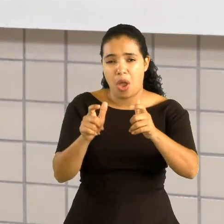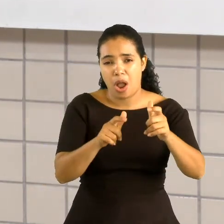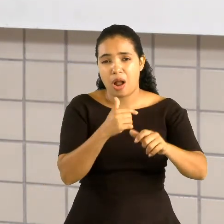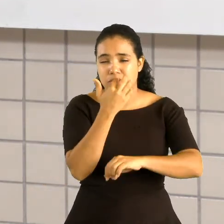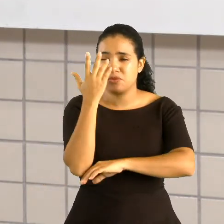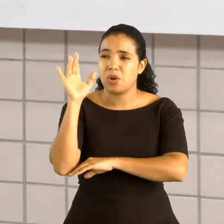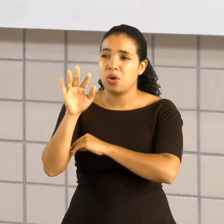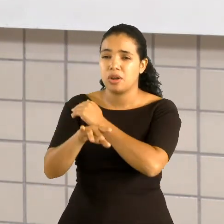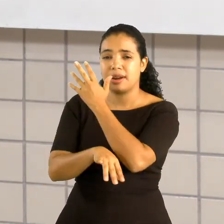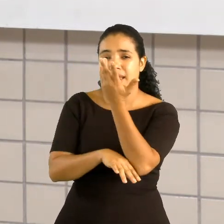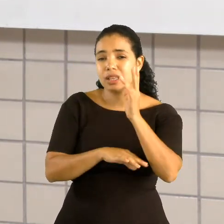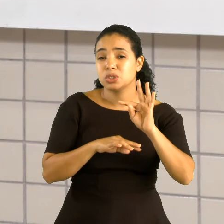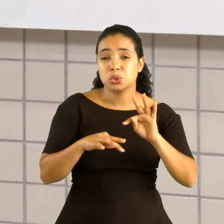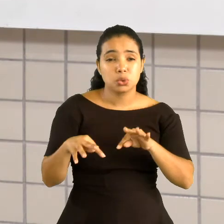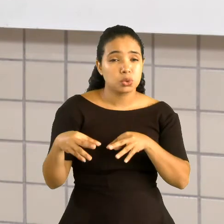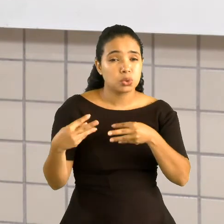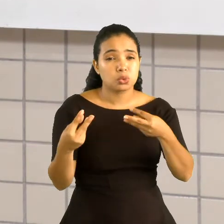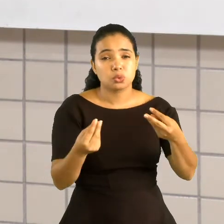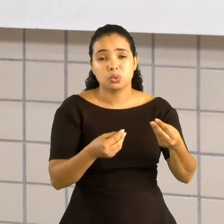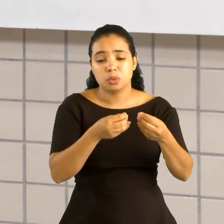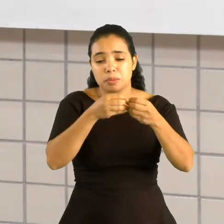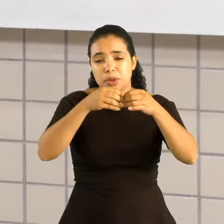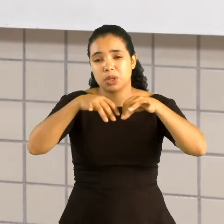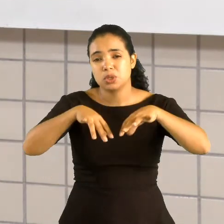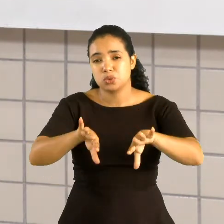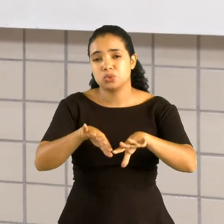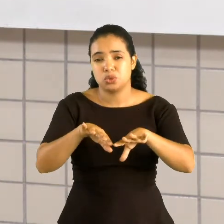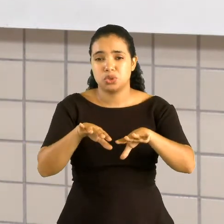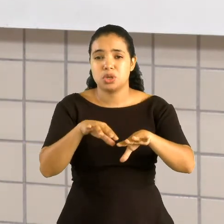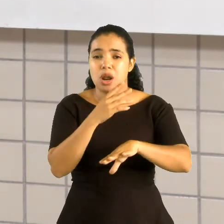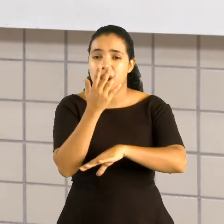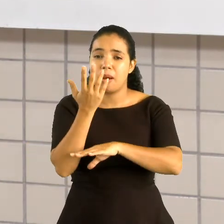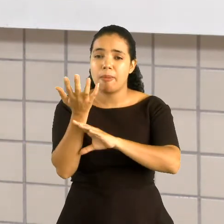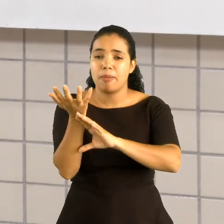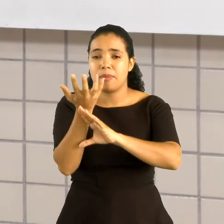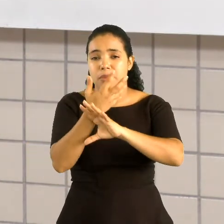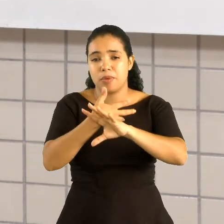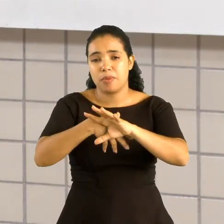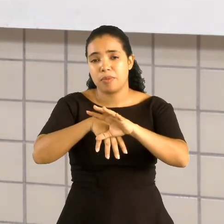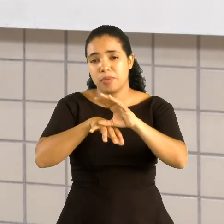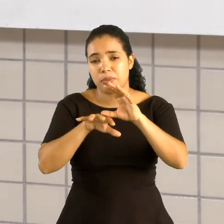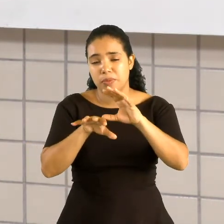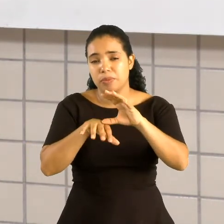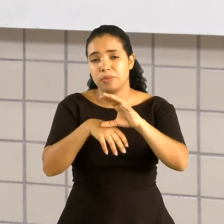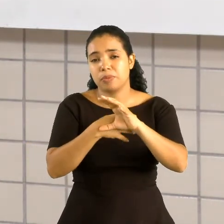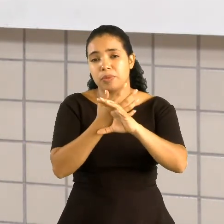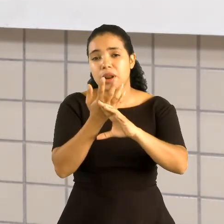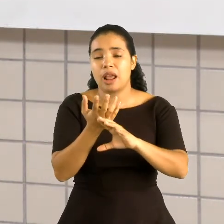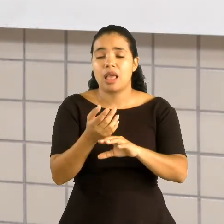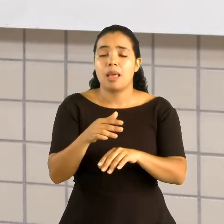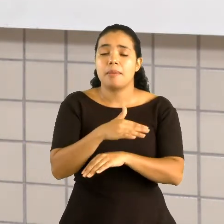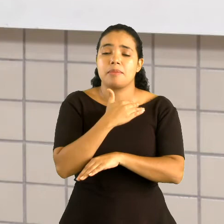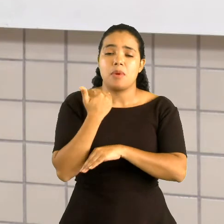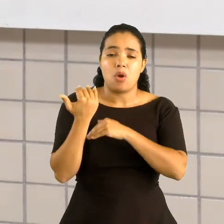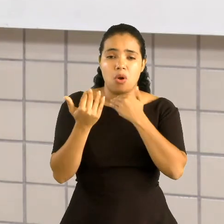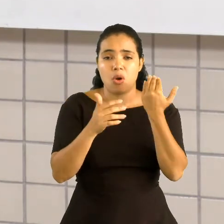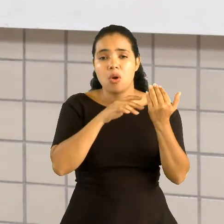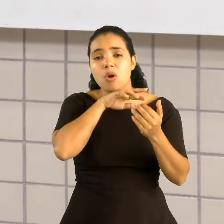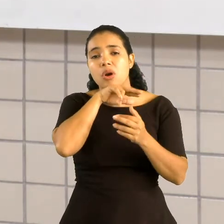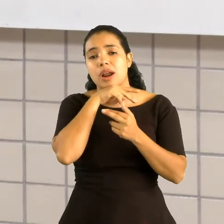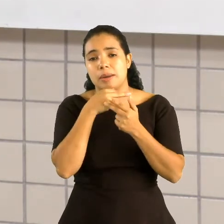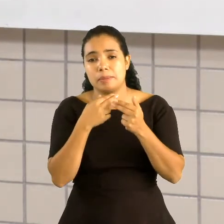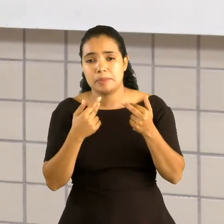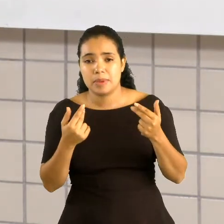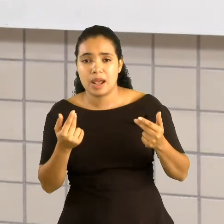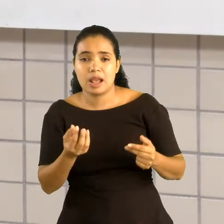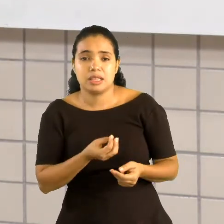porque tudo isso não causa só a degradação do solo, mas pode causar, tipo assim, a morte de muitos animais